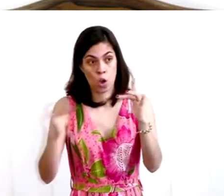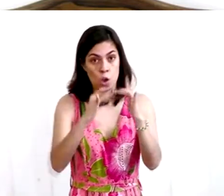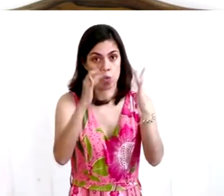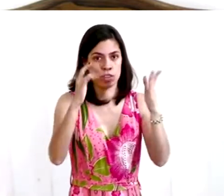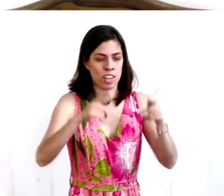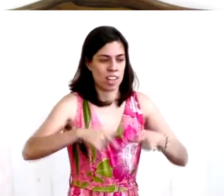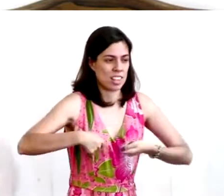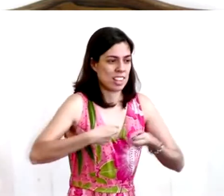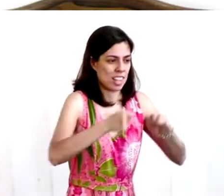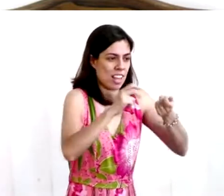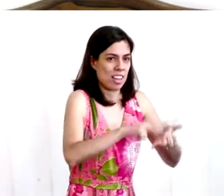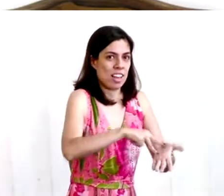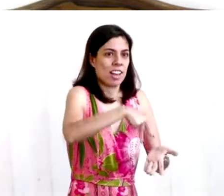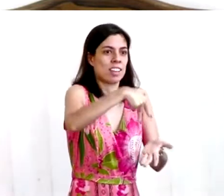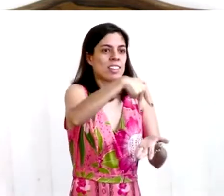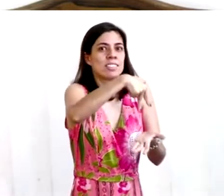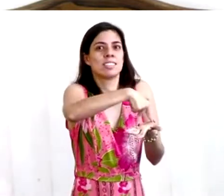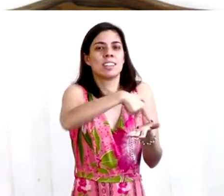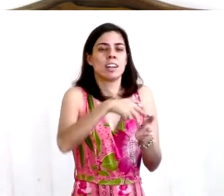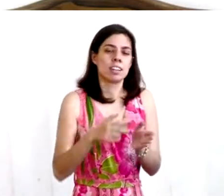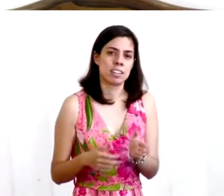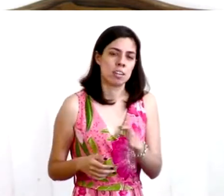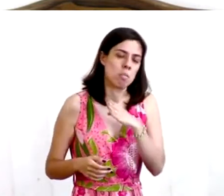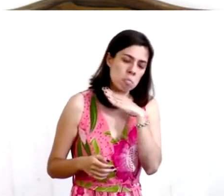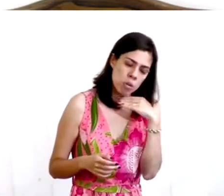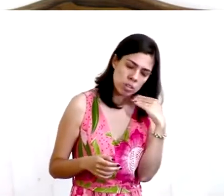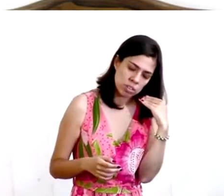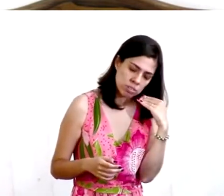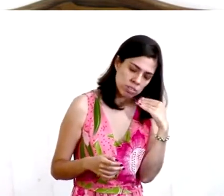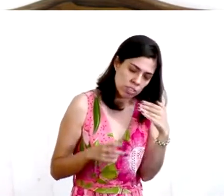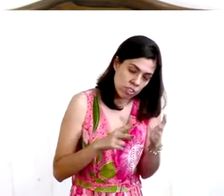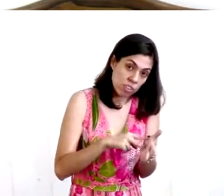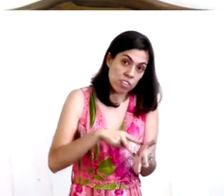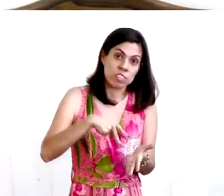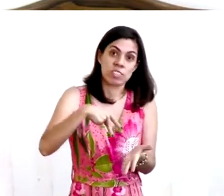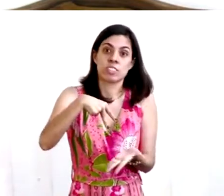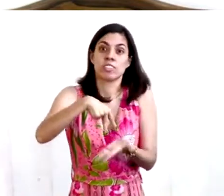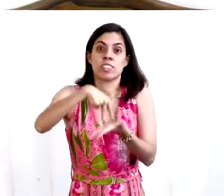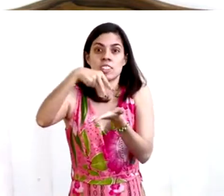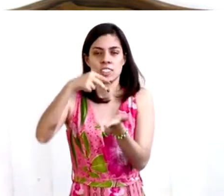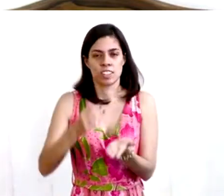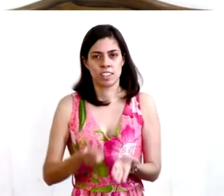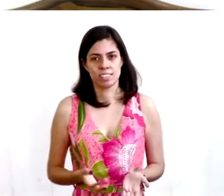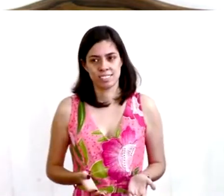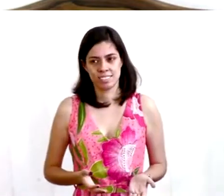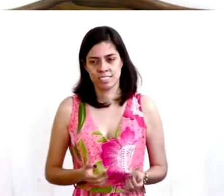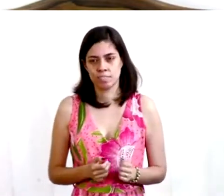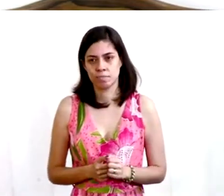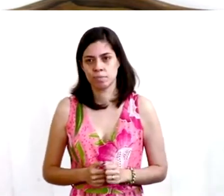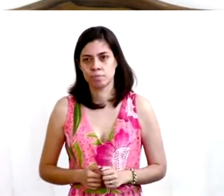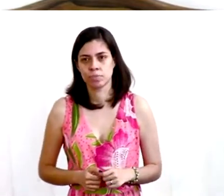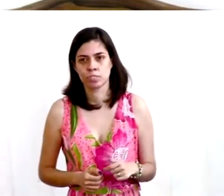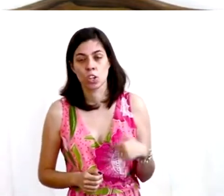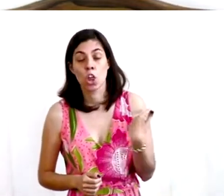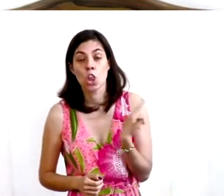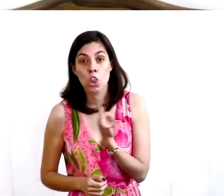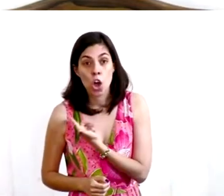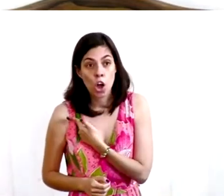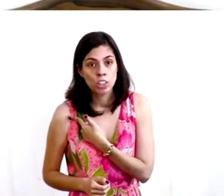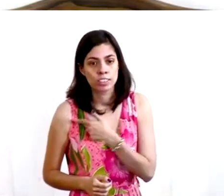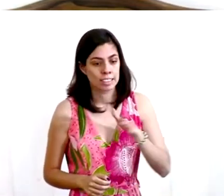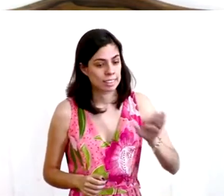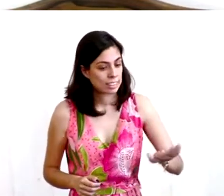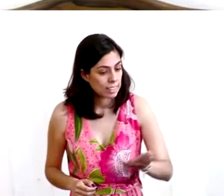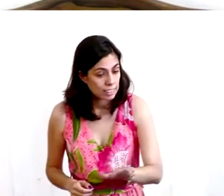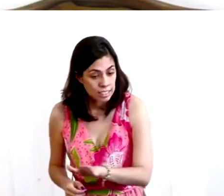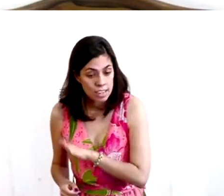Eu gostaria que as crianças compreendessem que elas estão naquela montanha da morte, naquela montanha da escuridão, naquela